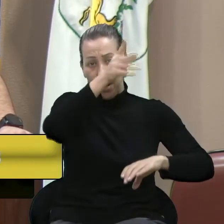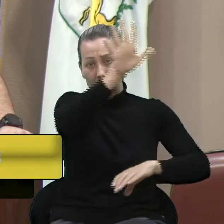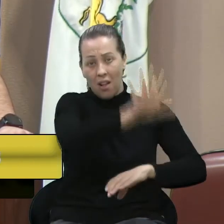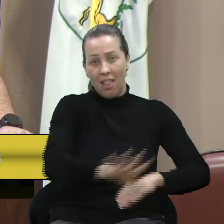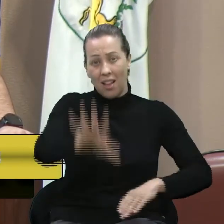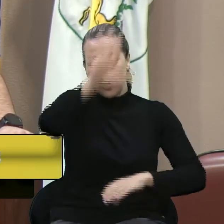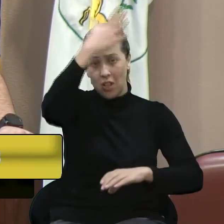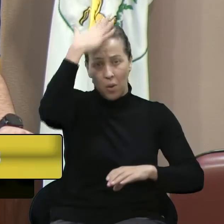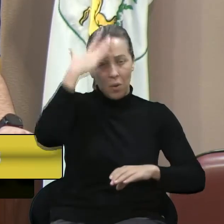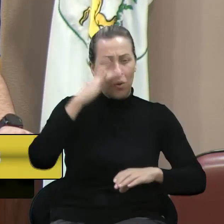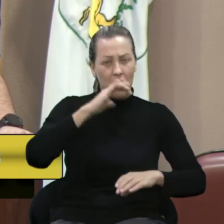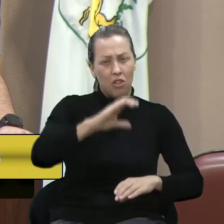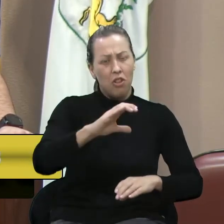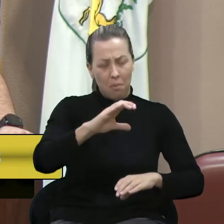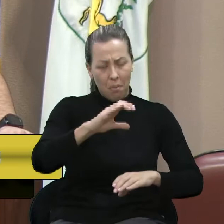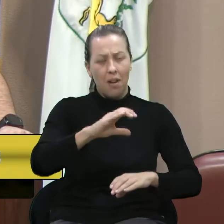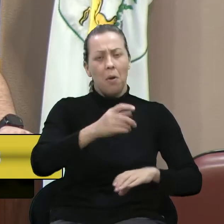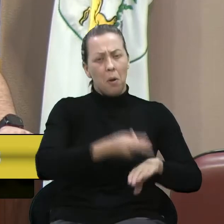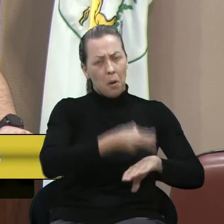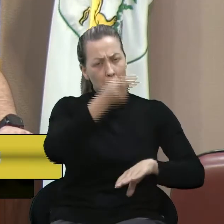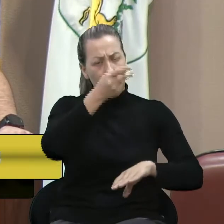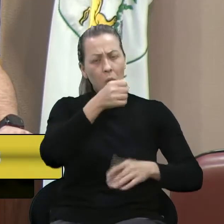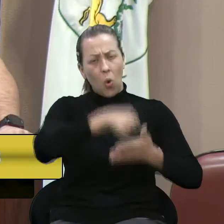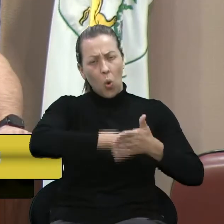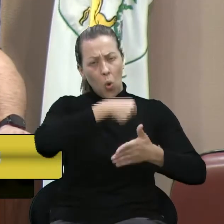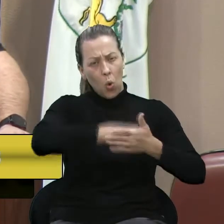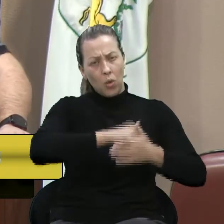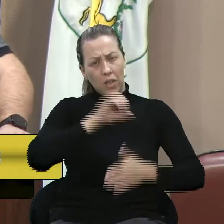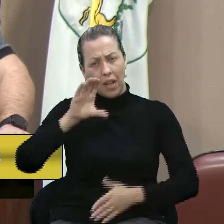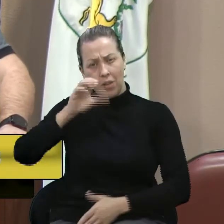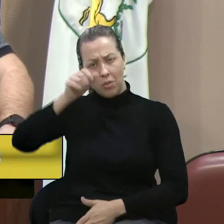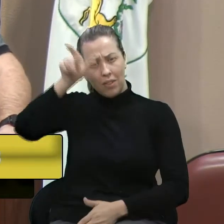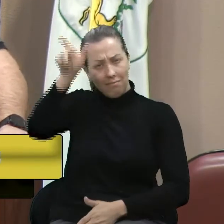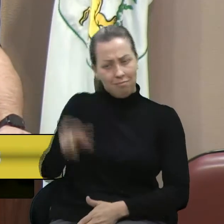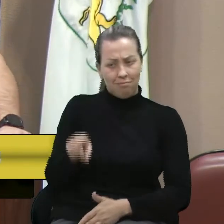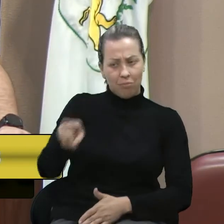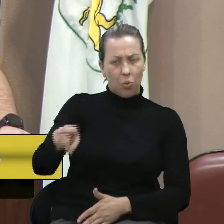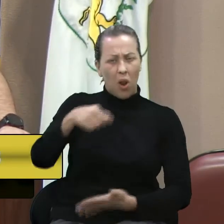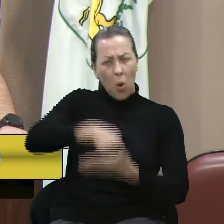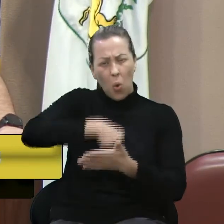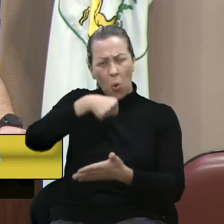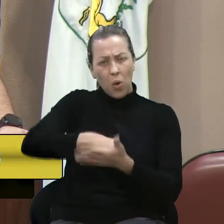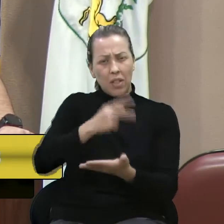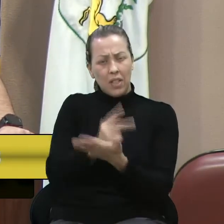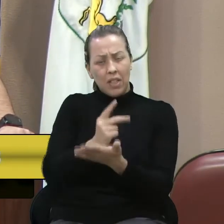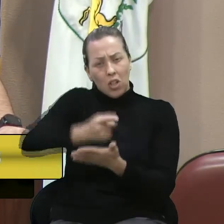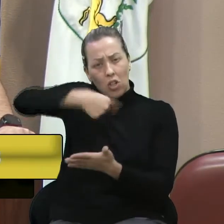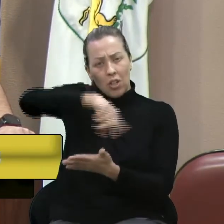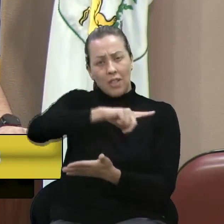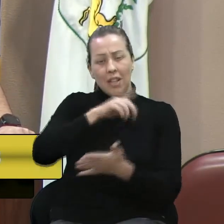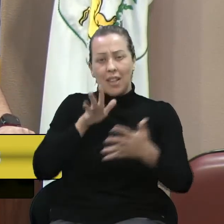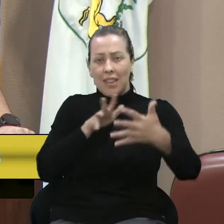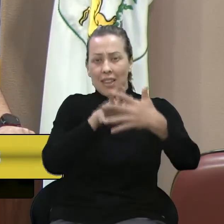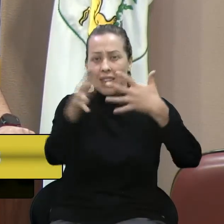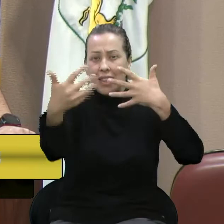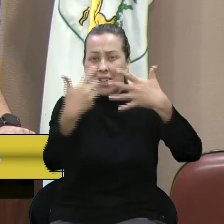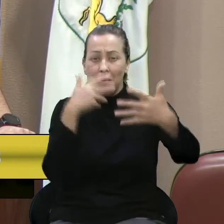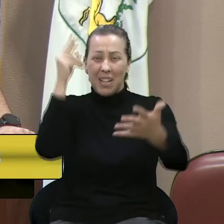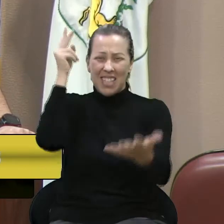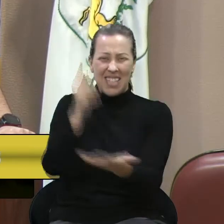Curitiba. Uma luta muito grande do Cancian, que ele sempre dizia, nós temos que ter transparência